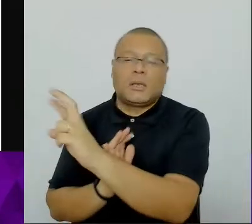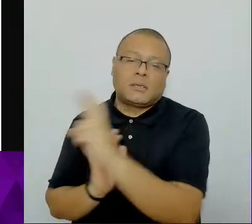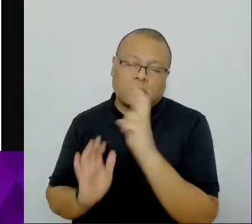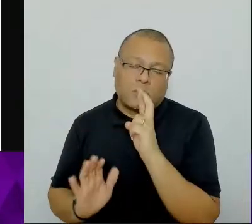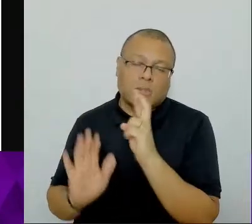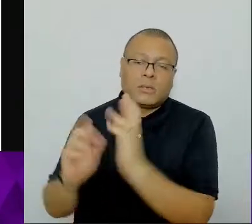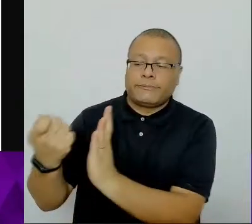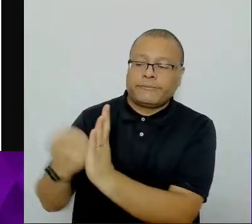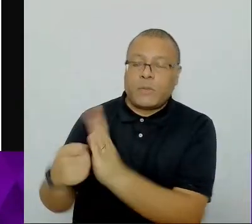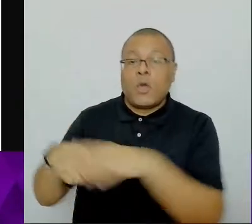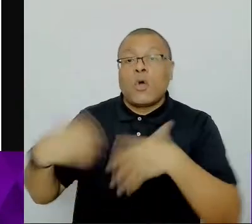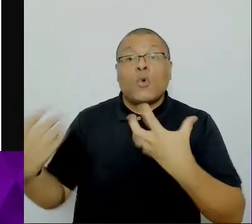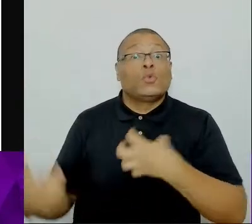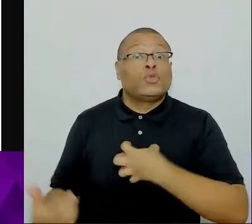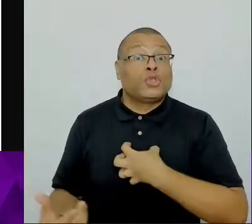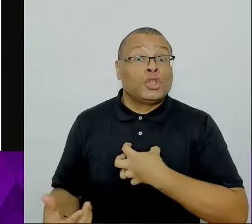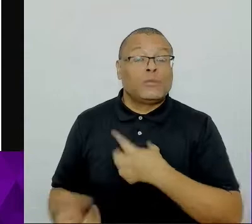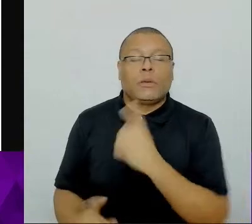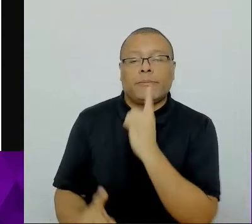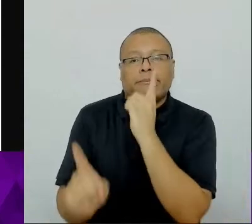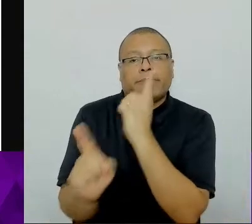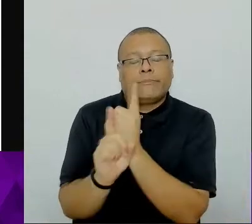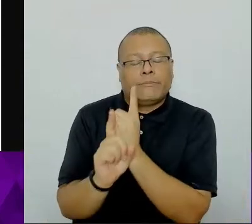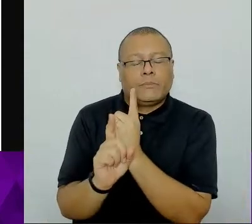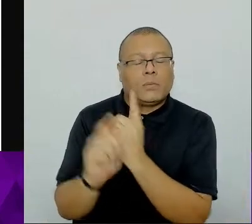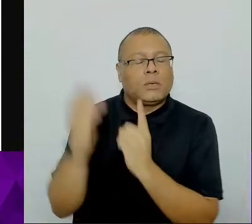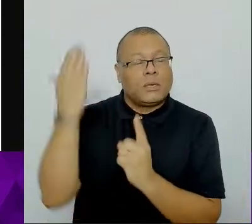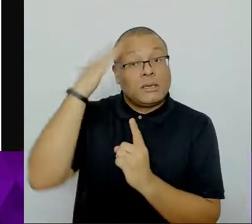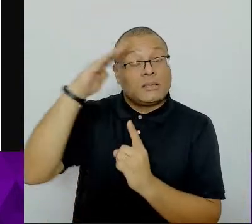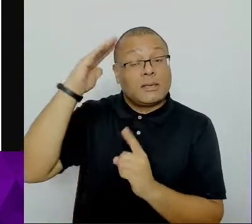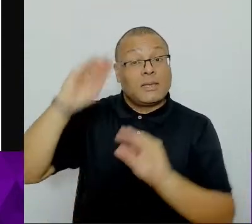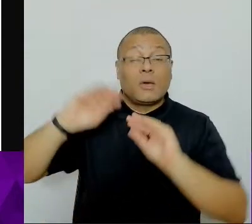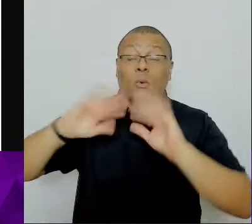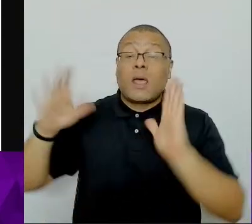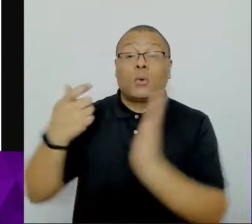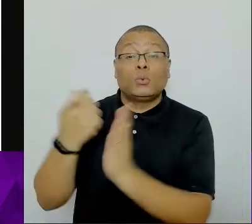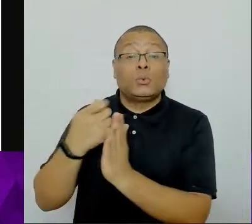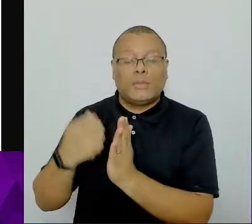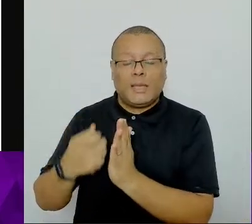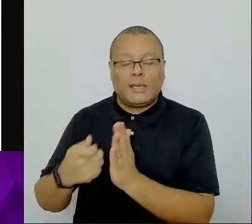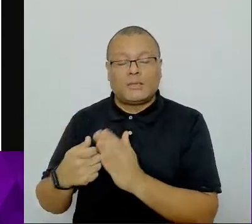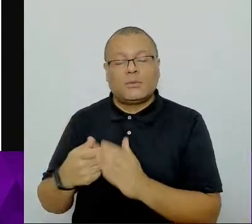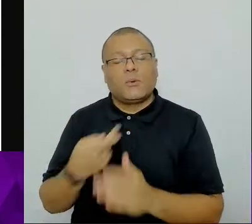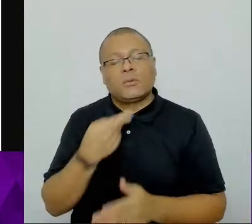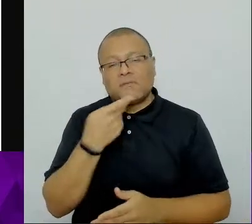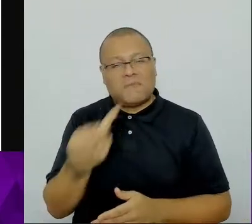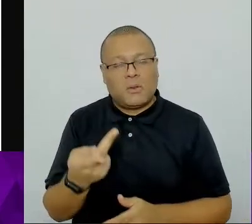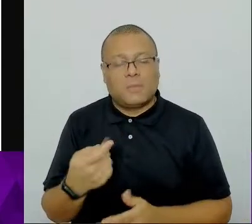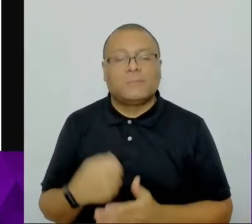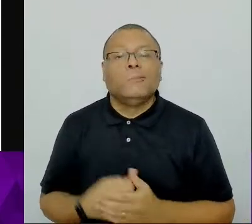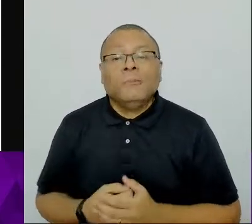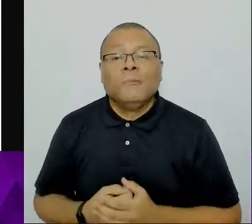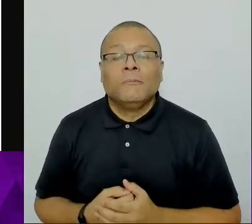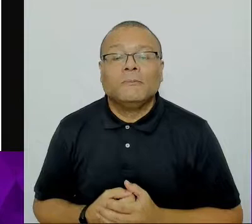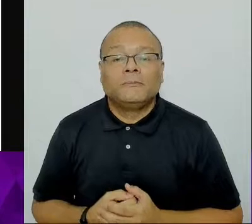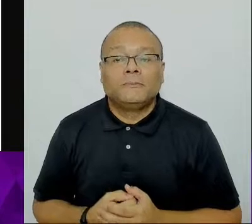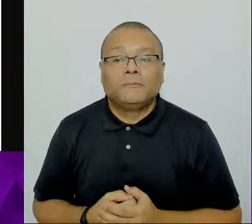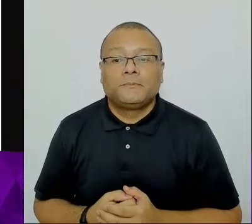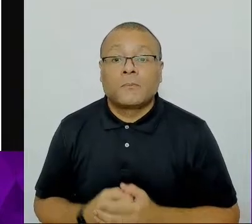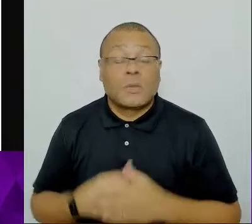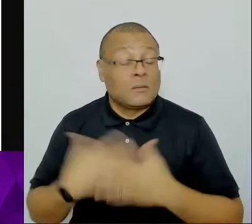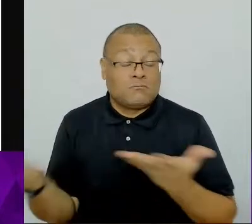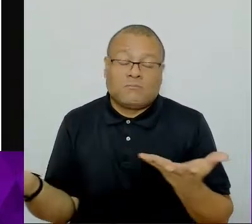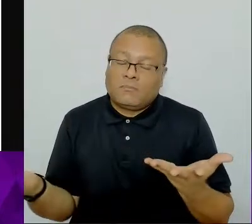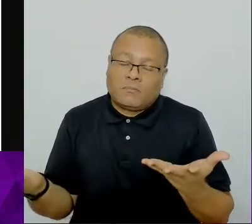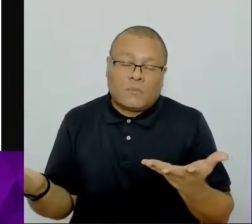ou qual foi o sentimento que foi extraído daquele texto, do que foi dito, enfim, qual